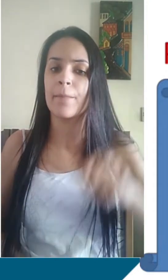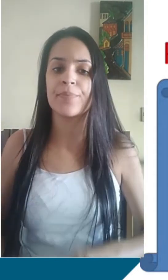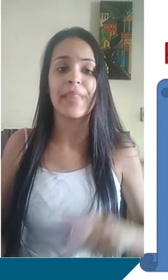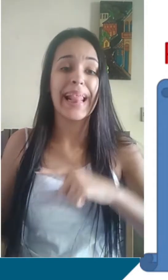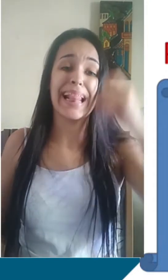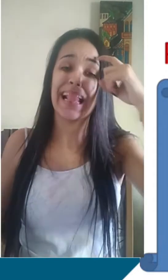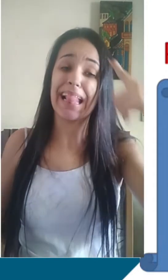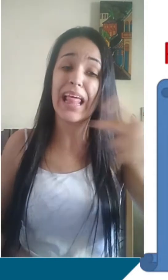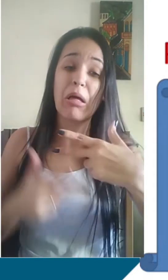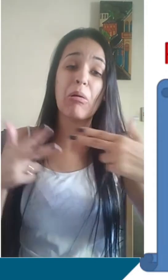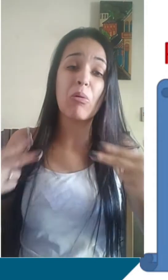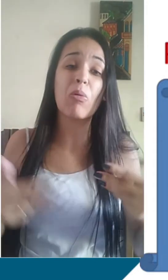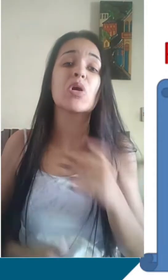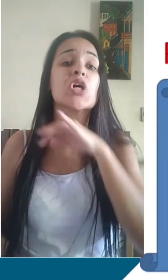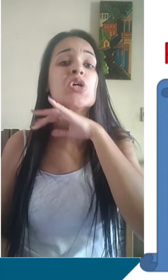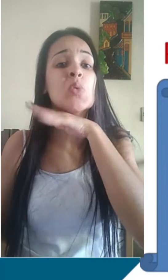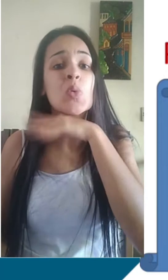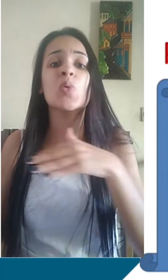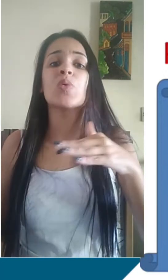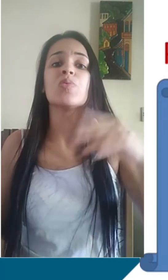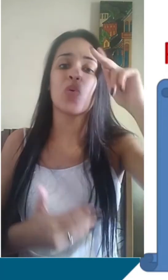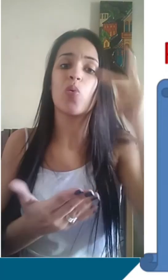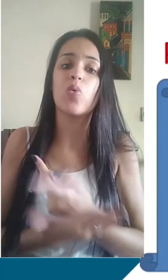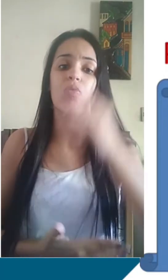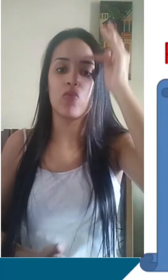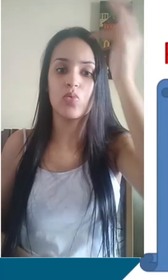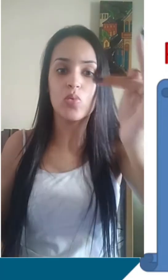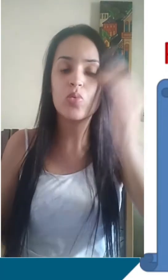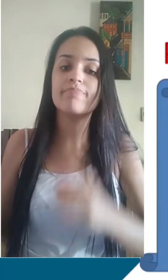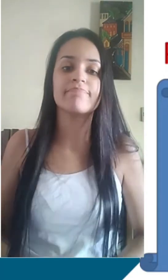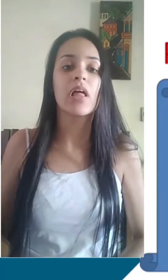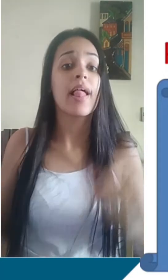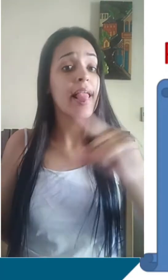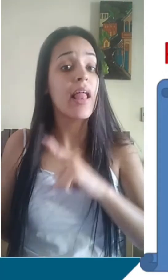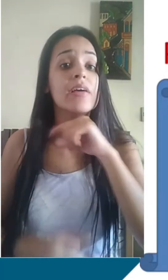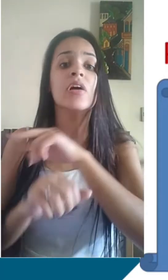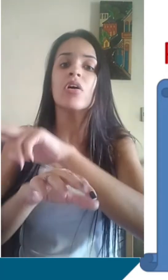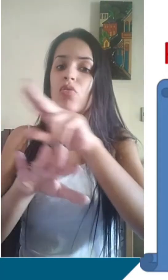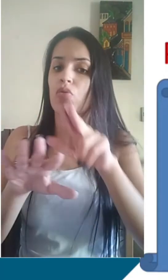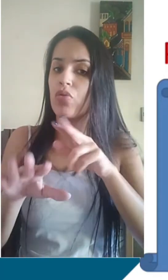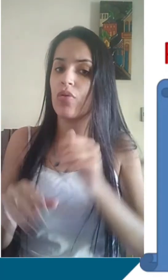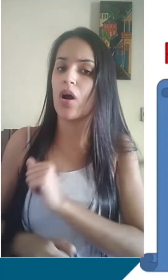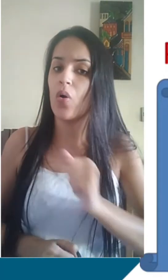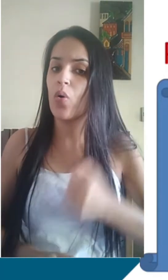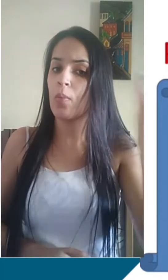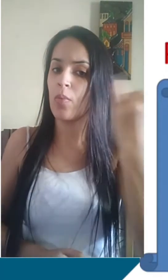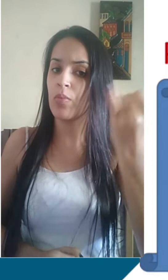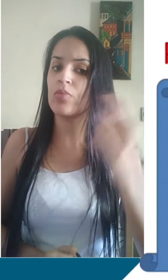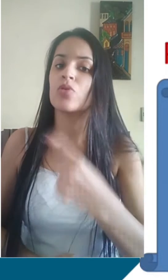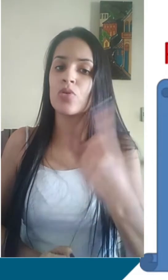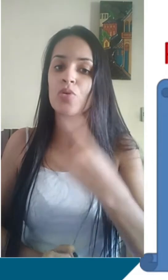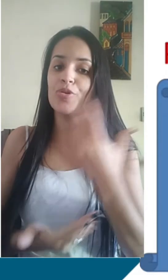para o sensualismo. Principais autores: Olavo Bilac, Raimundo Correia, Alberto de